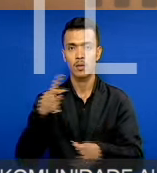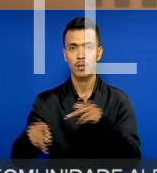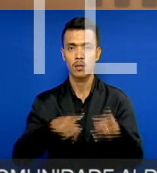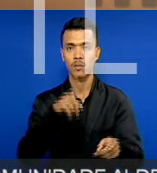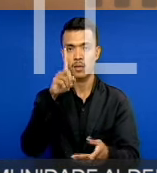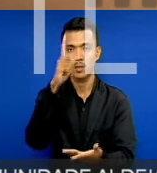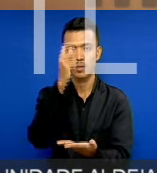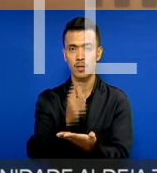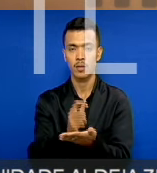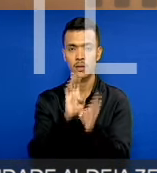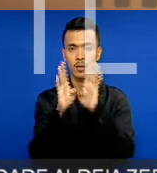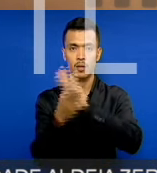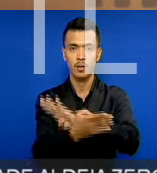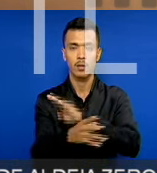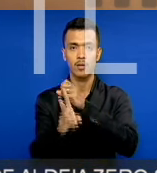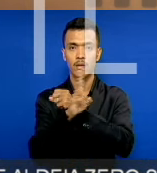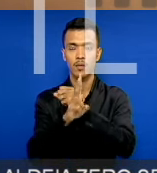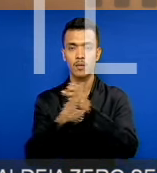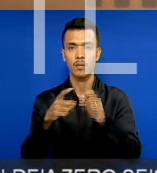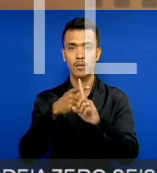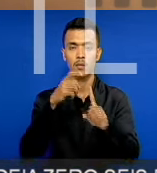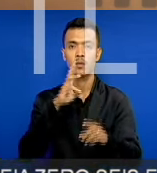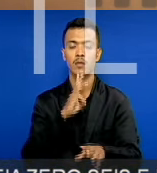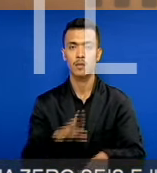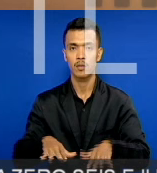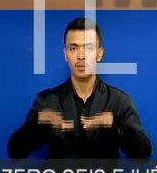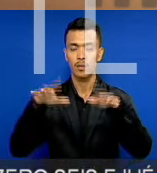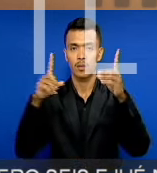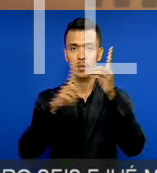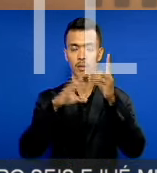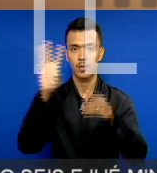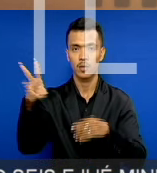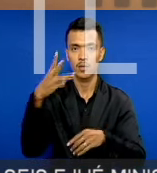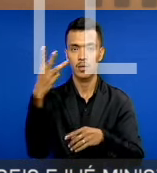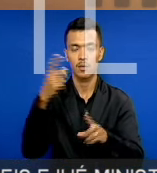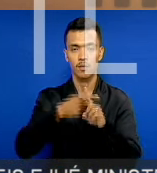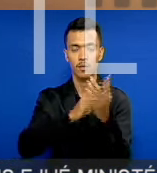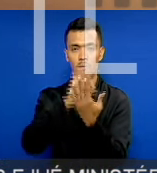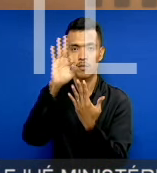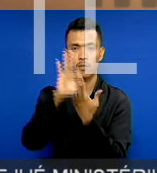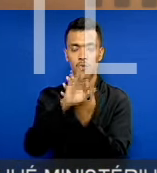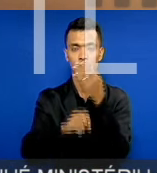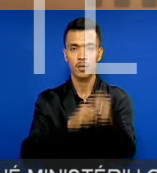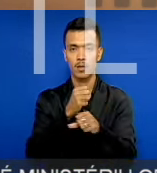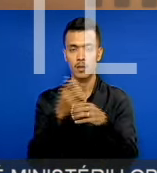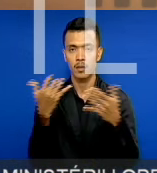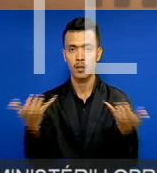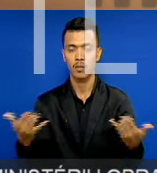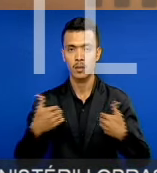Comunidade Rihungida Resin sai vítima bahus inundação e Lorenzo no Resin em fulan fevereiro tinang né e Jesus becorra